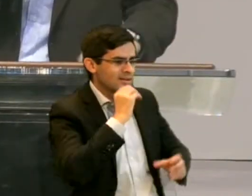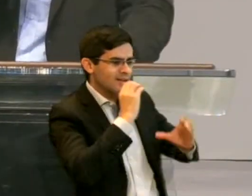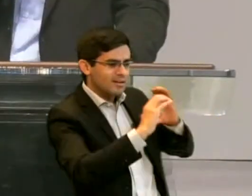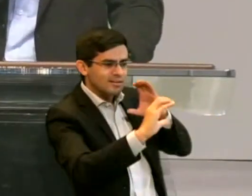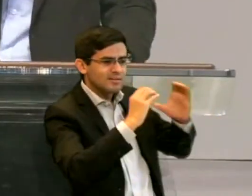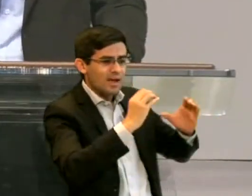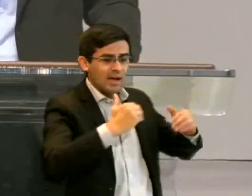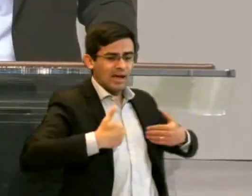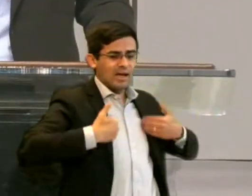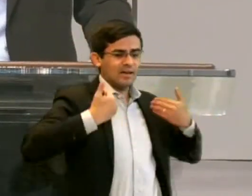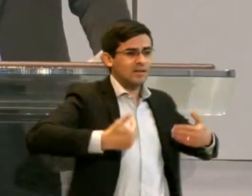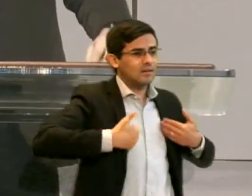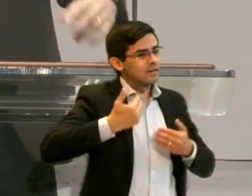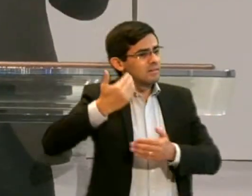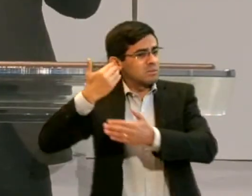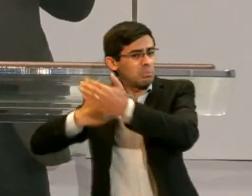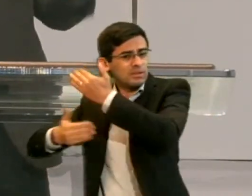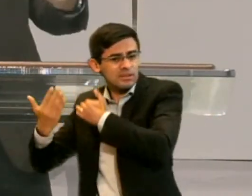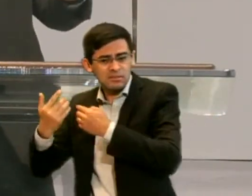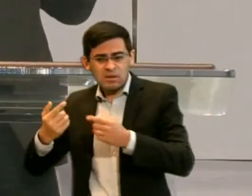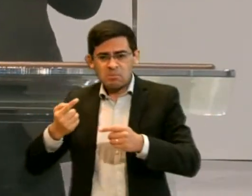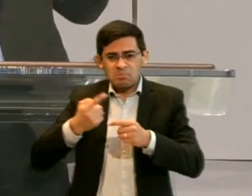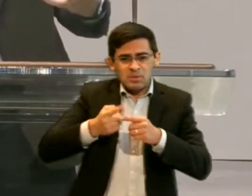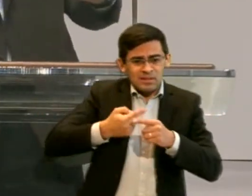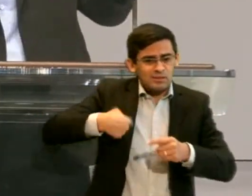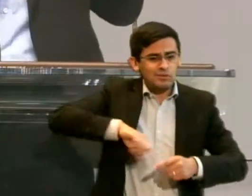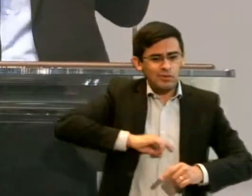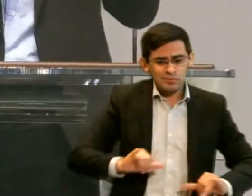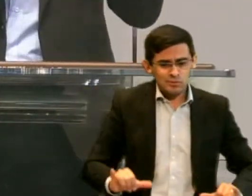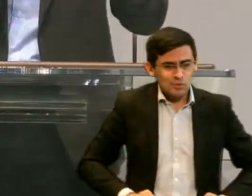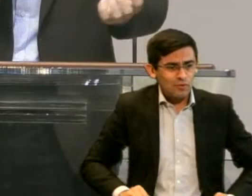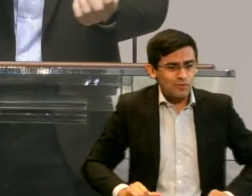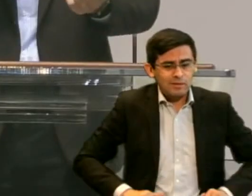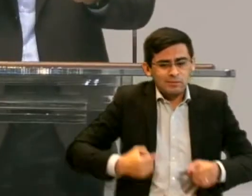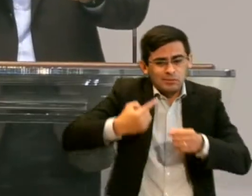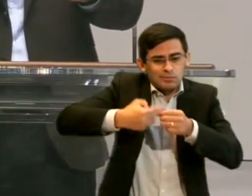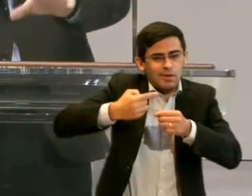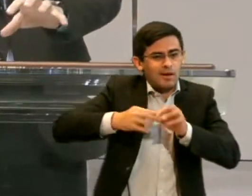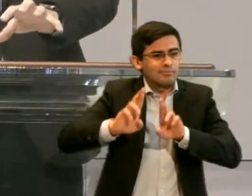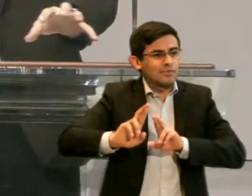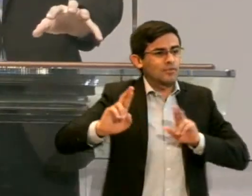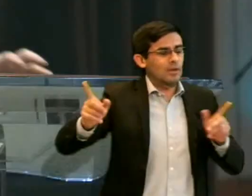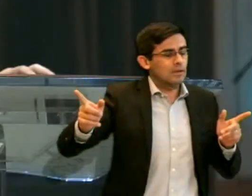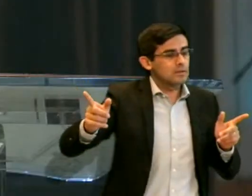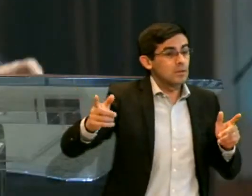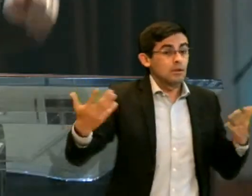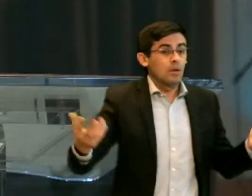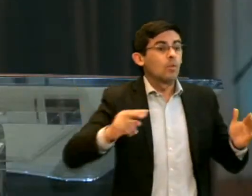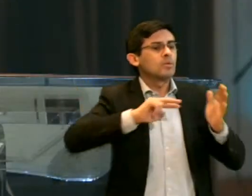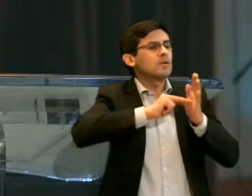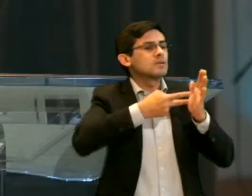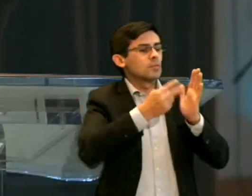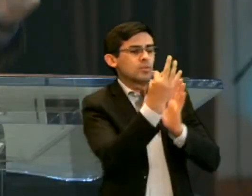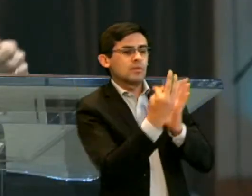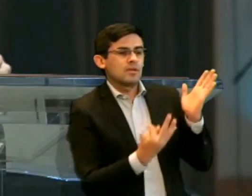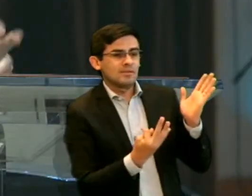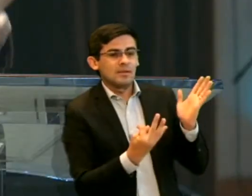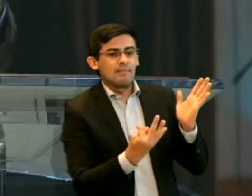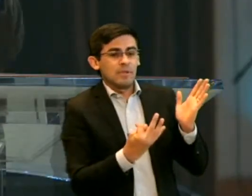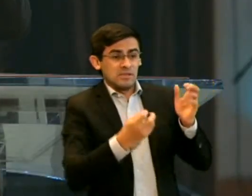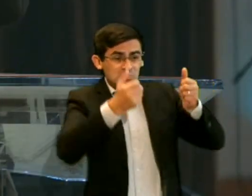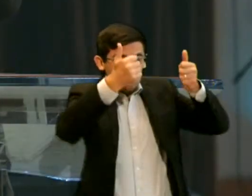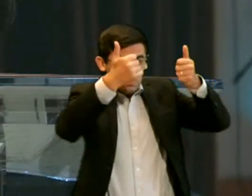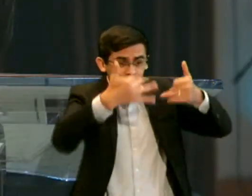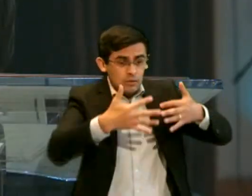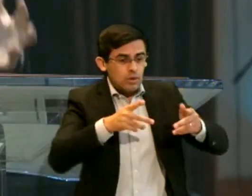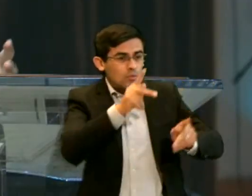as canções do Senhor estando em terra estrangeira? O que o texto está falando? Eles tinham pendurado as harpas,